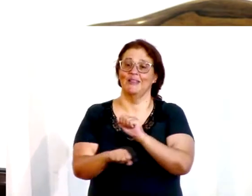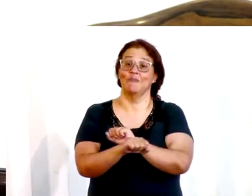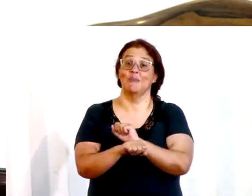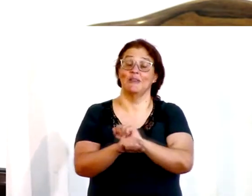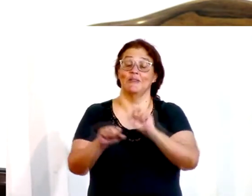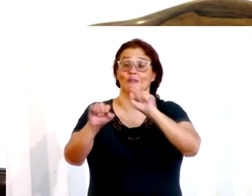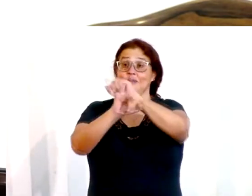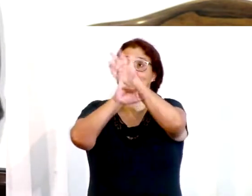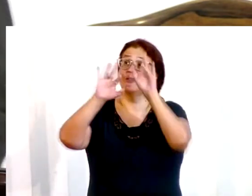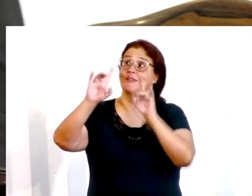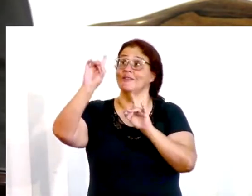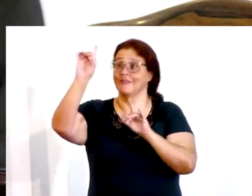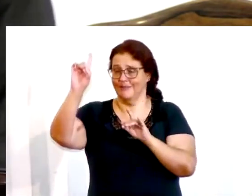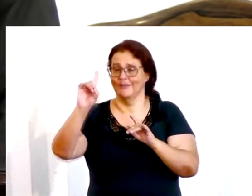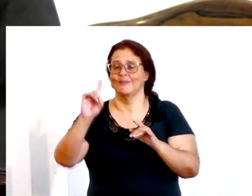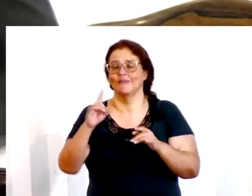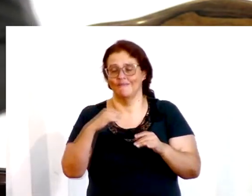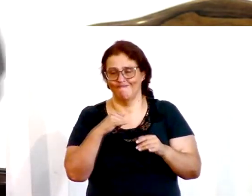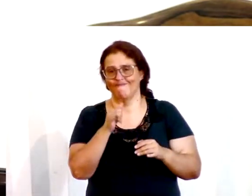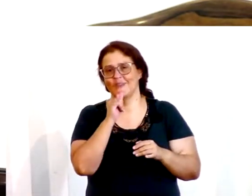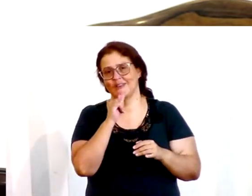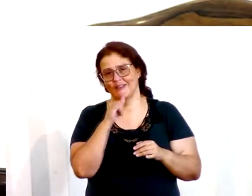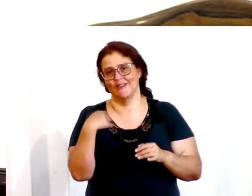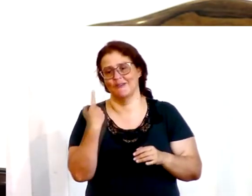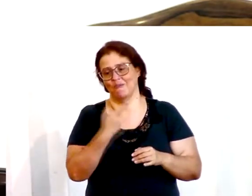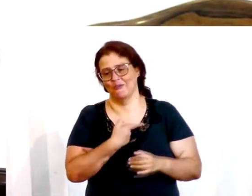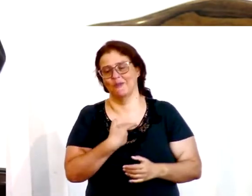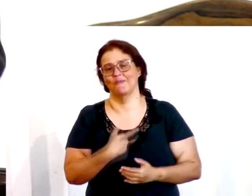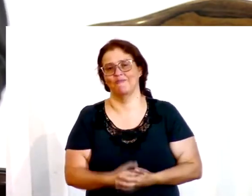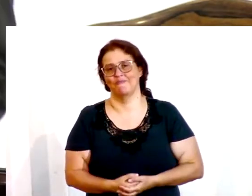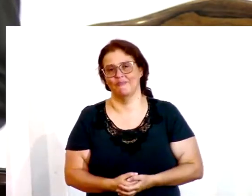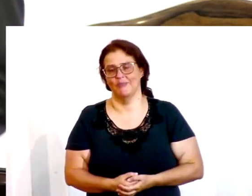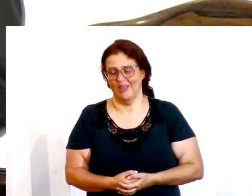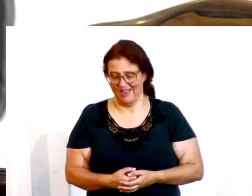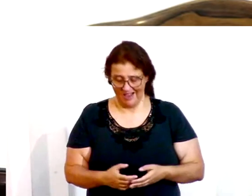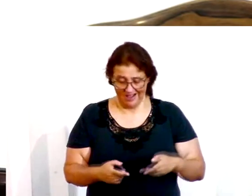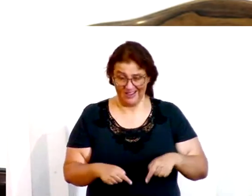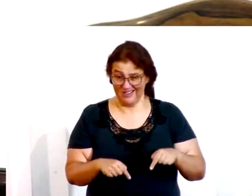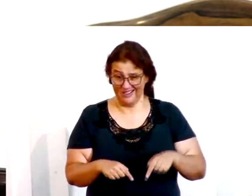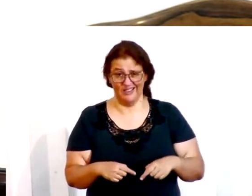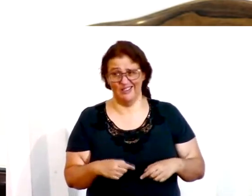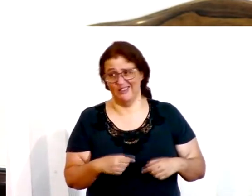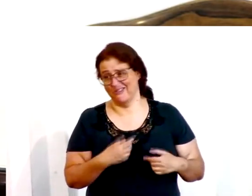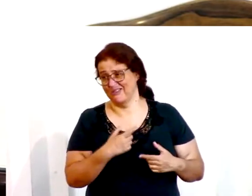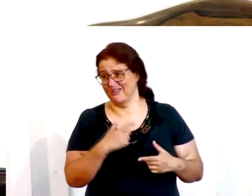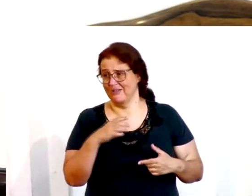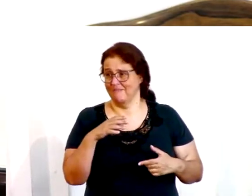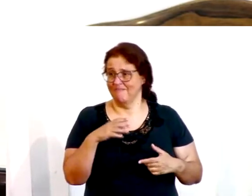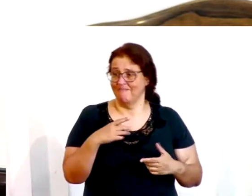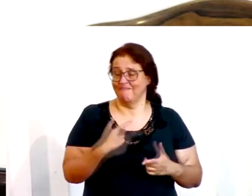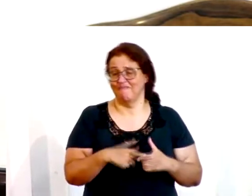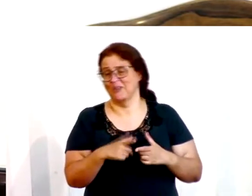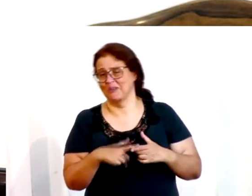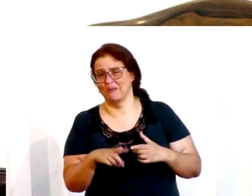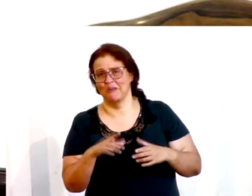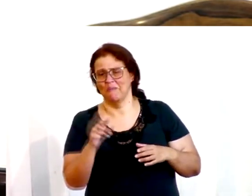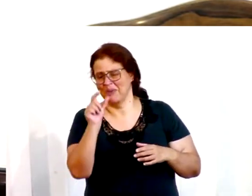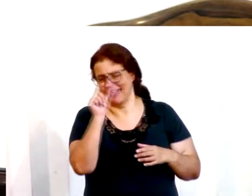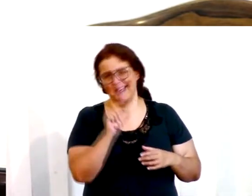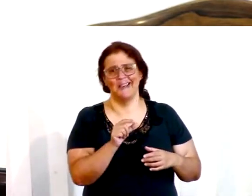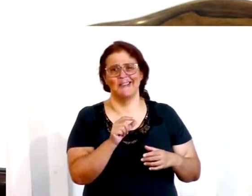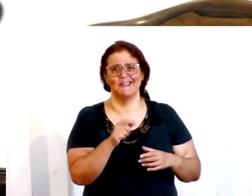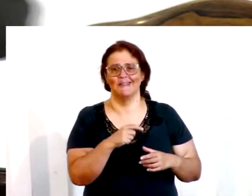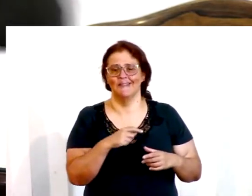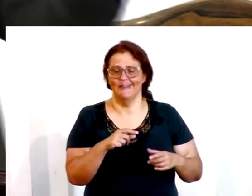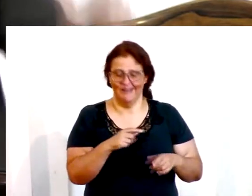pode dizer que a nossa leve e momentânea tribulação traz para nós eterno peso de glória, acima